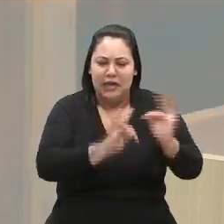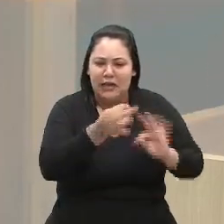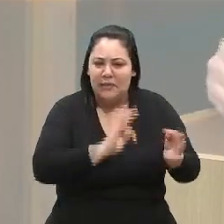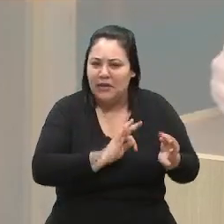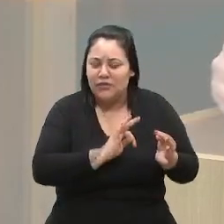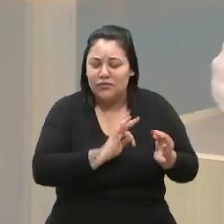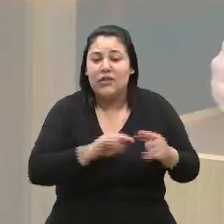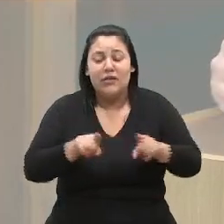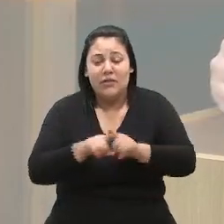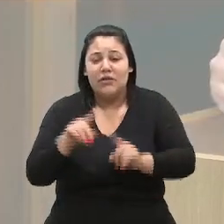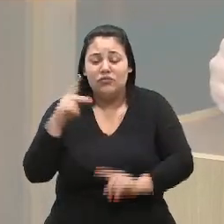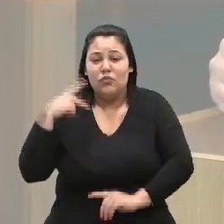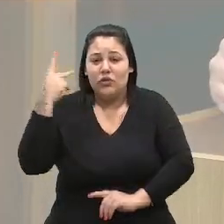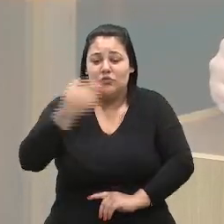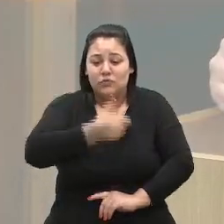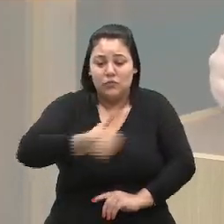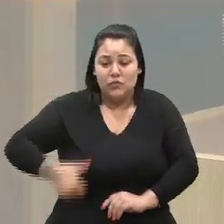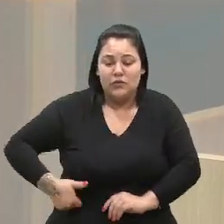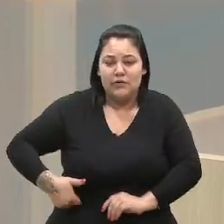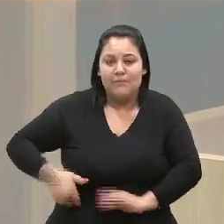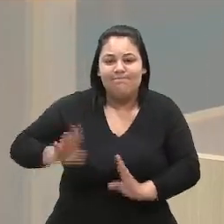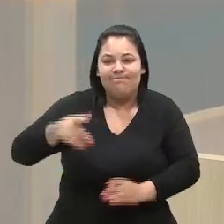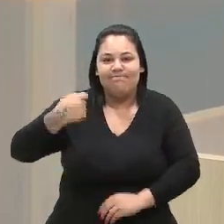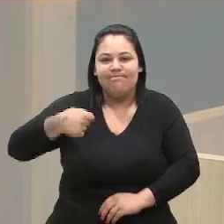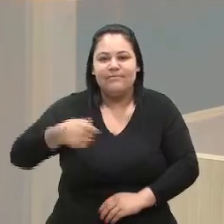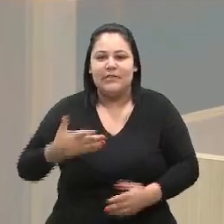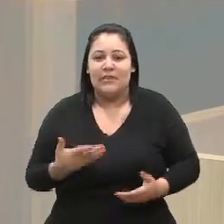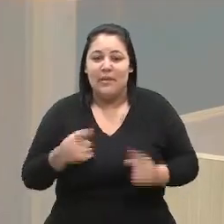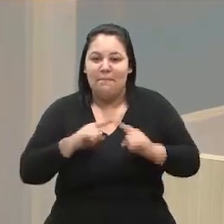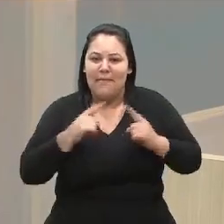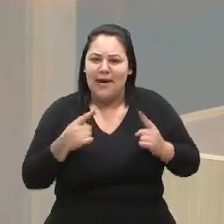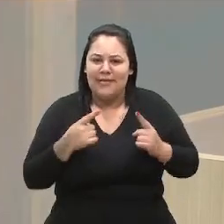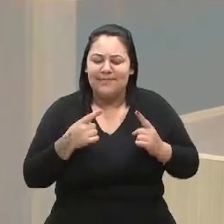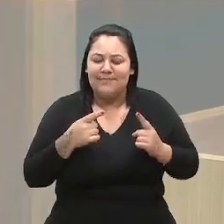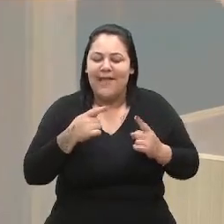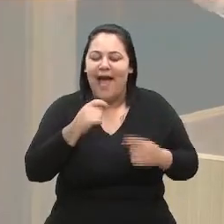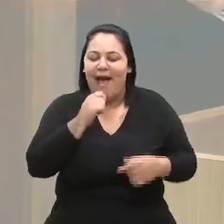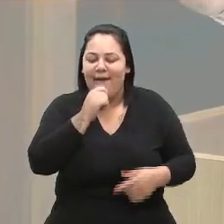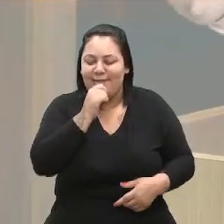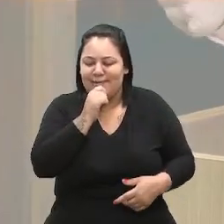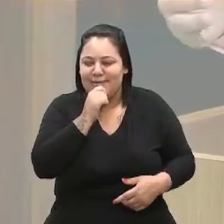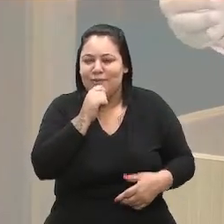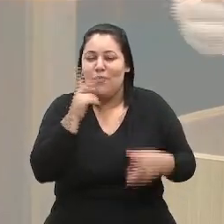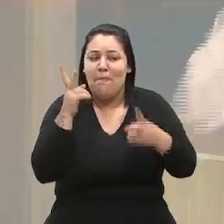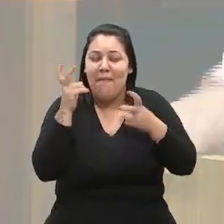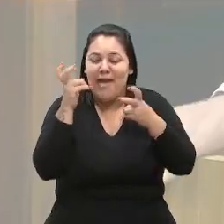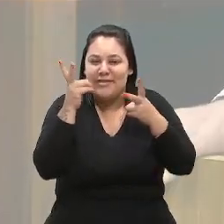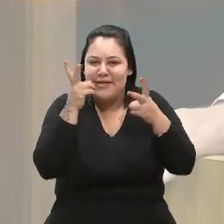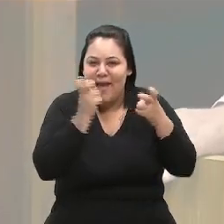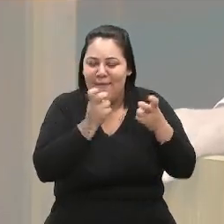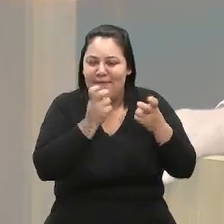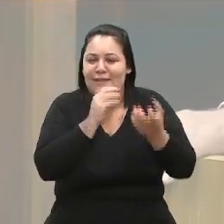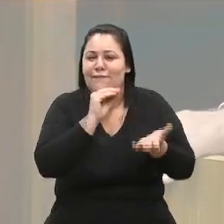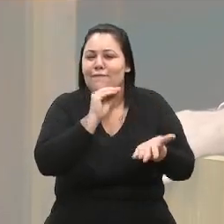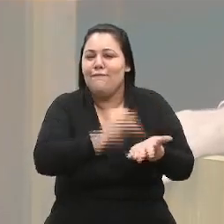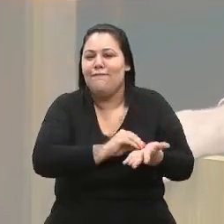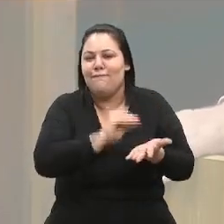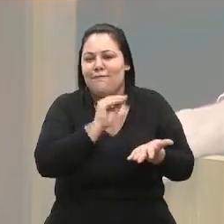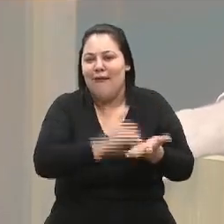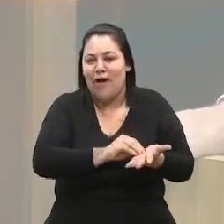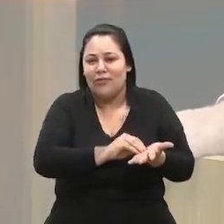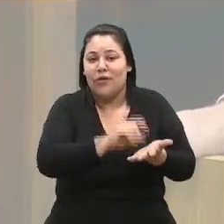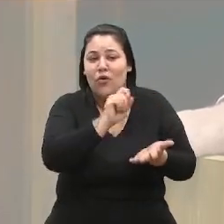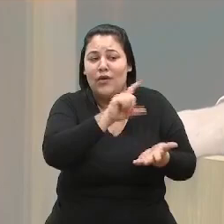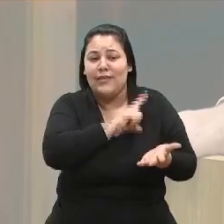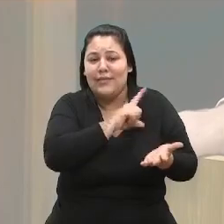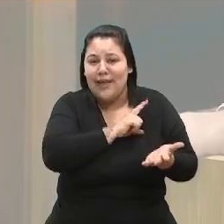políticas públicas necessárias. Mas, ao mesmo tempo, a gente percebe uma distância abissal entre o que existe de produção científica e a